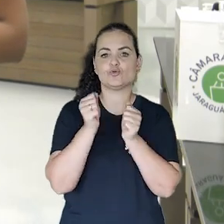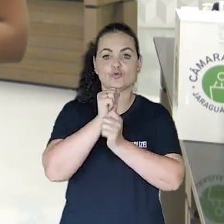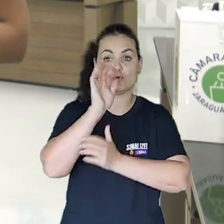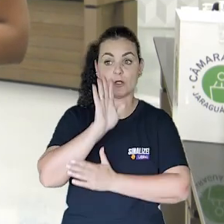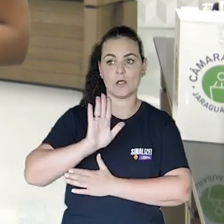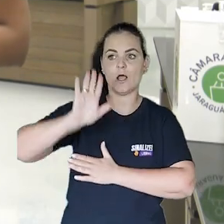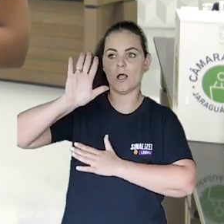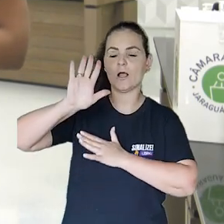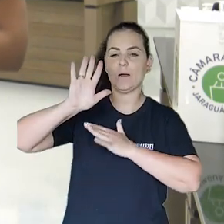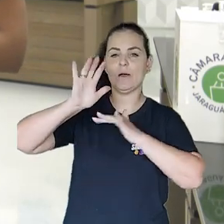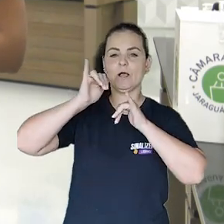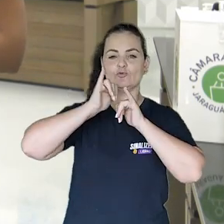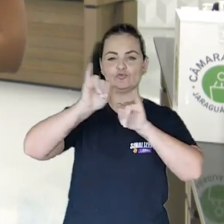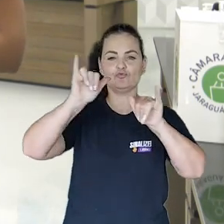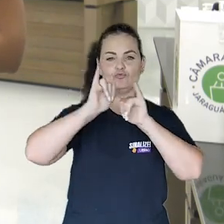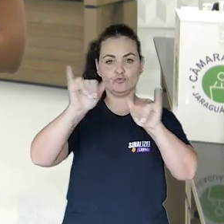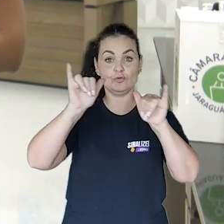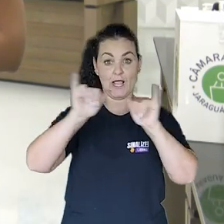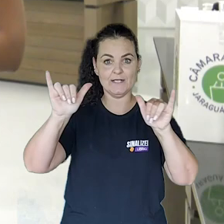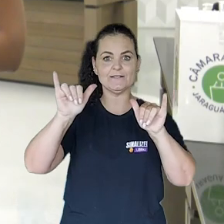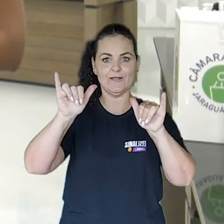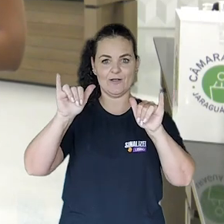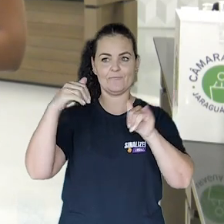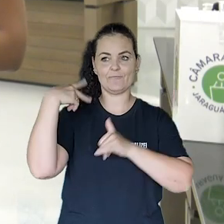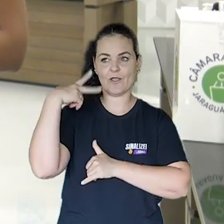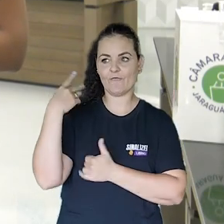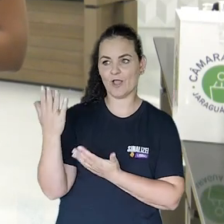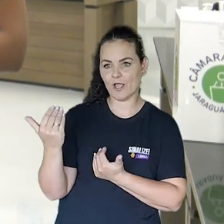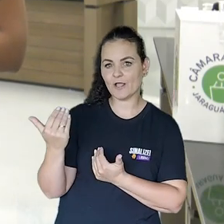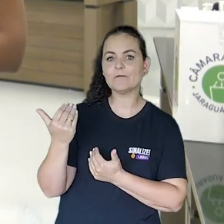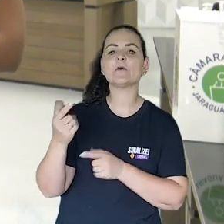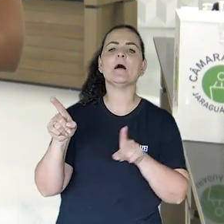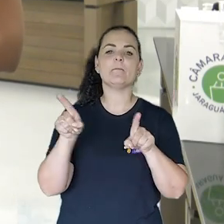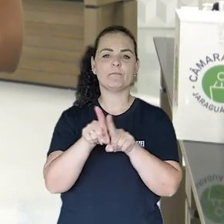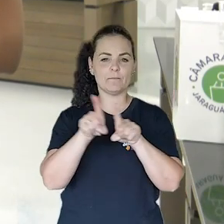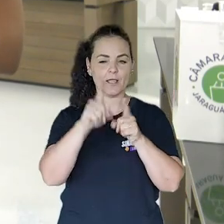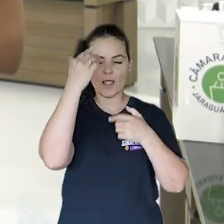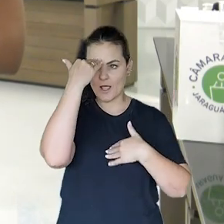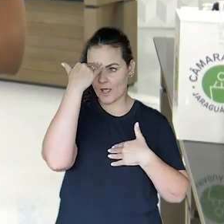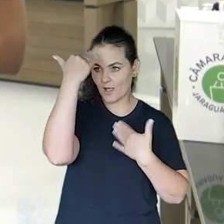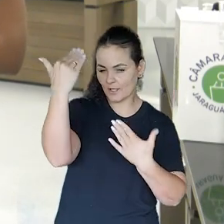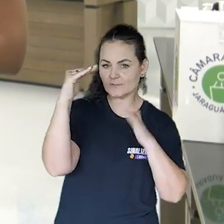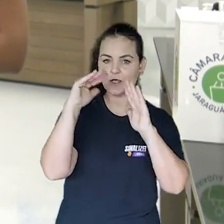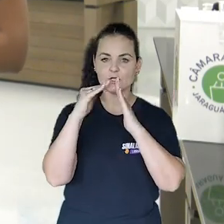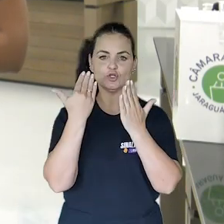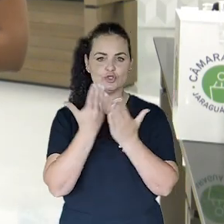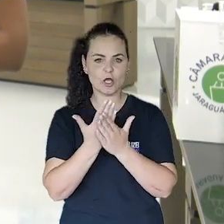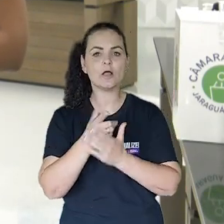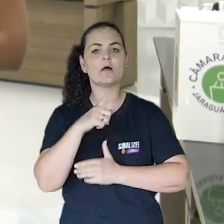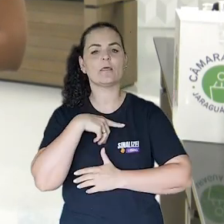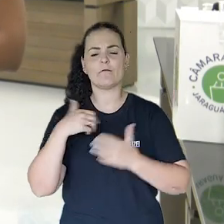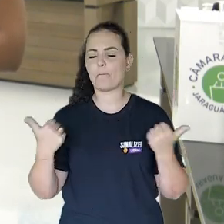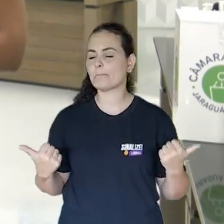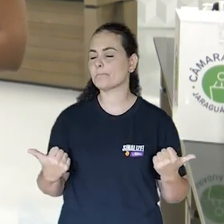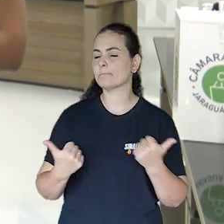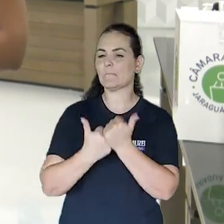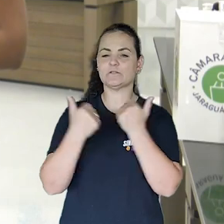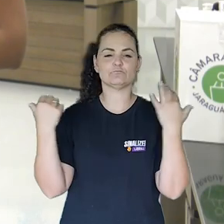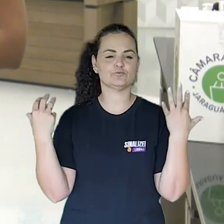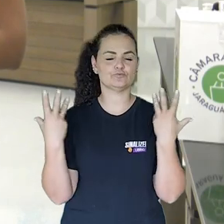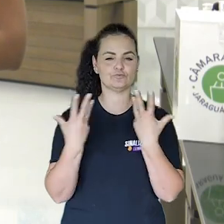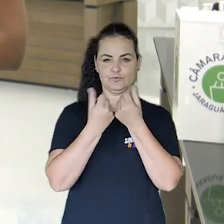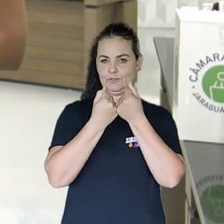escolas, né, essa parceria é incrível para que nós possamos dar continuidade ao bom trabalho que é